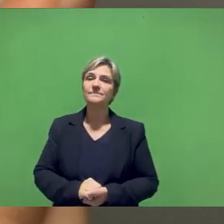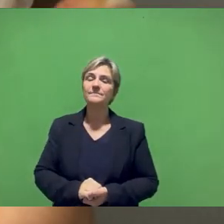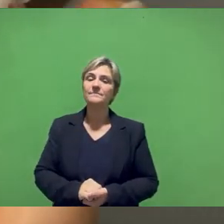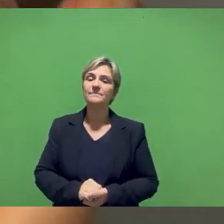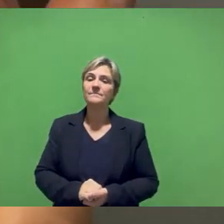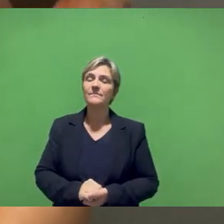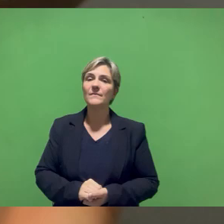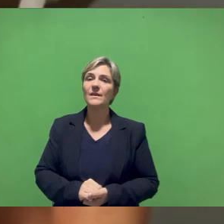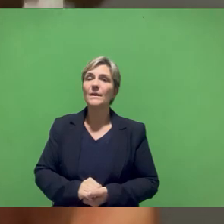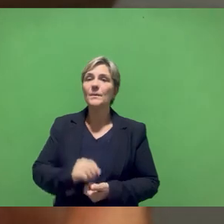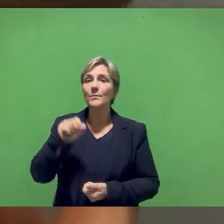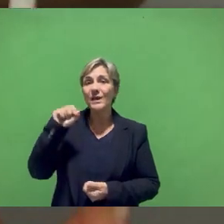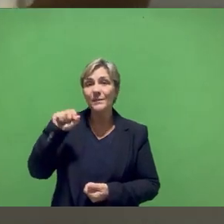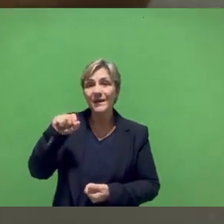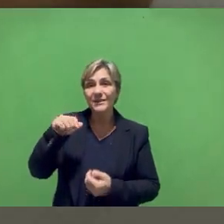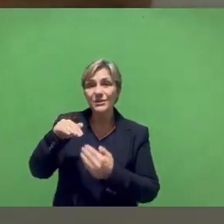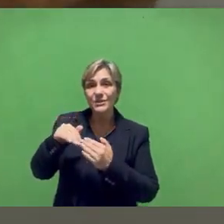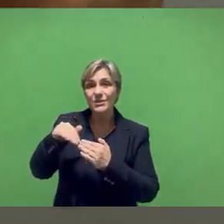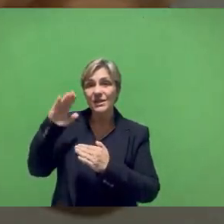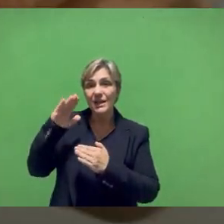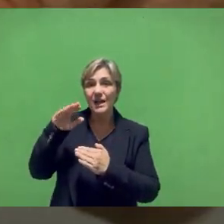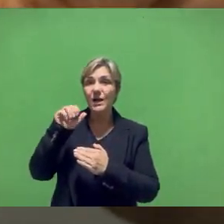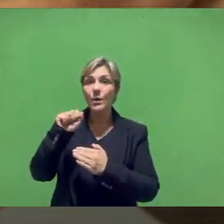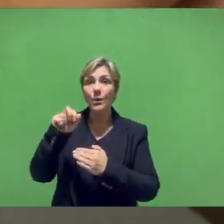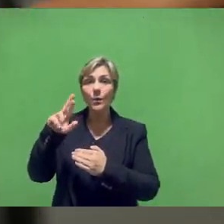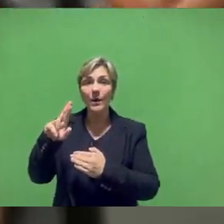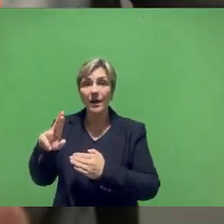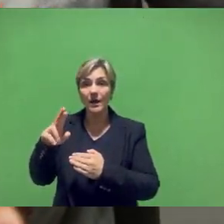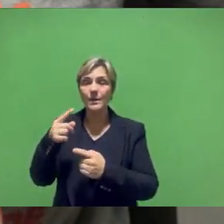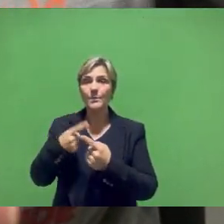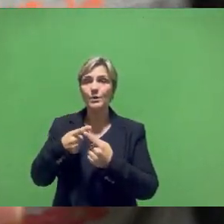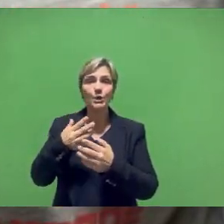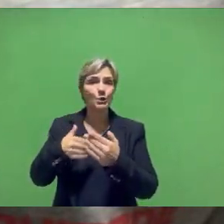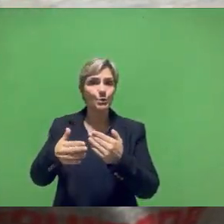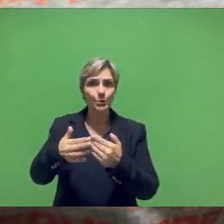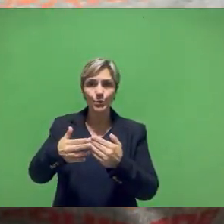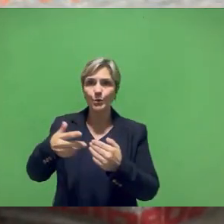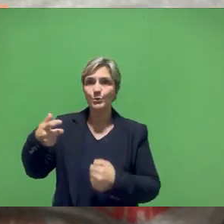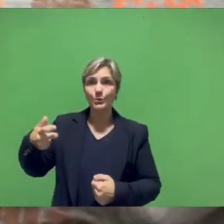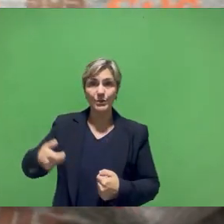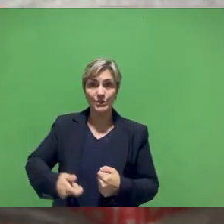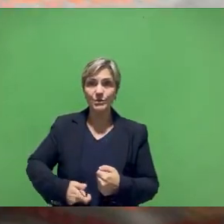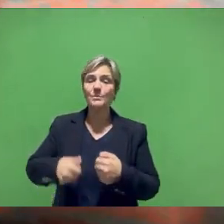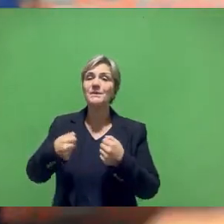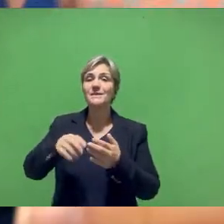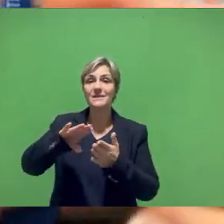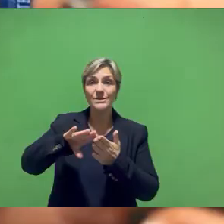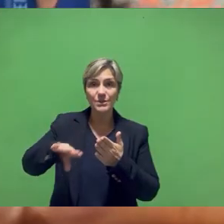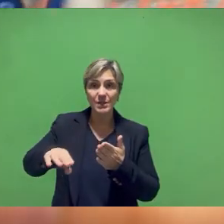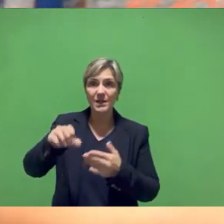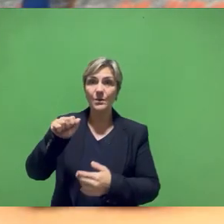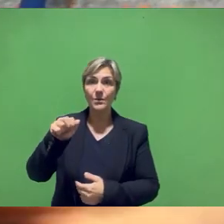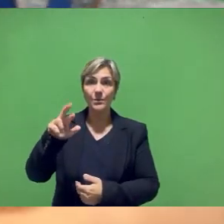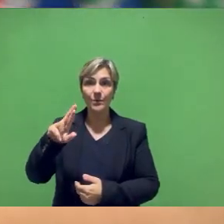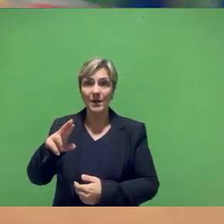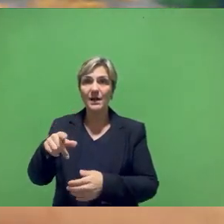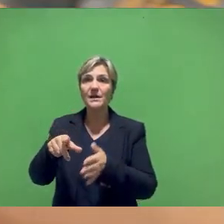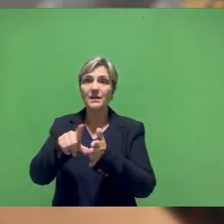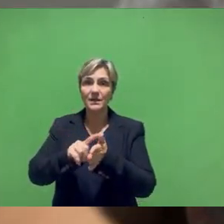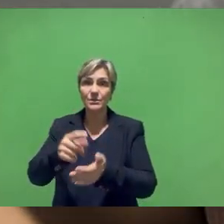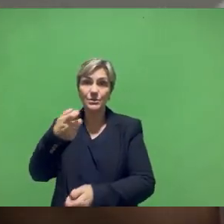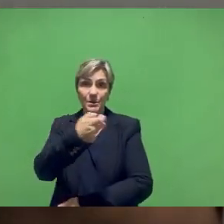unidades, que é para tirar o ar, porque todo injetável, ó, tirei, a gente tira o ar antes de